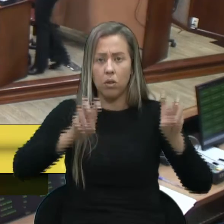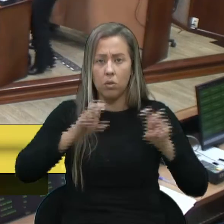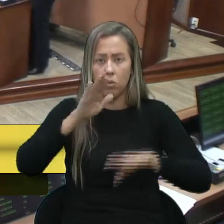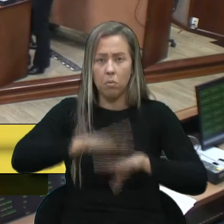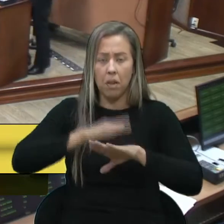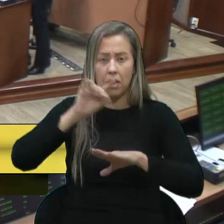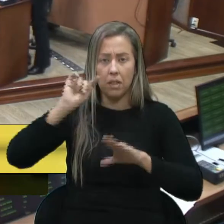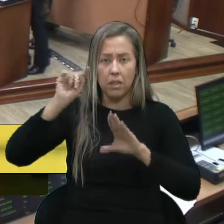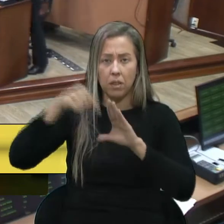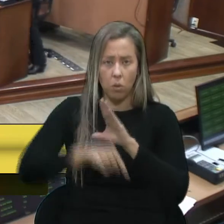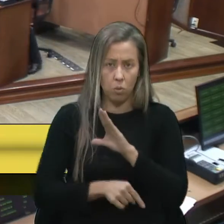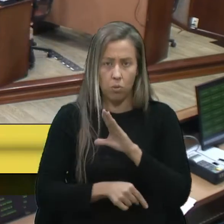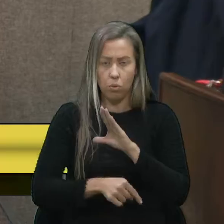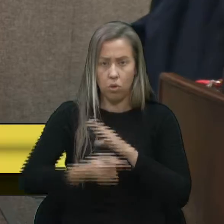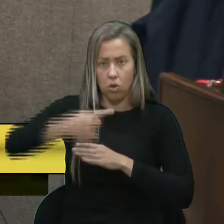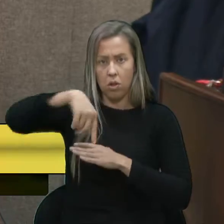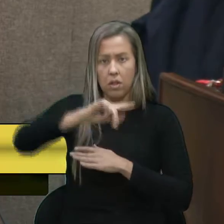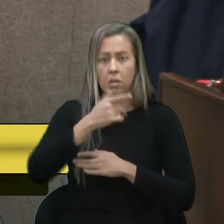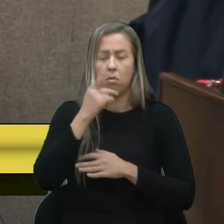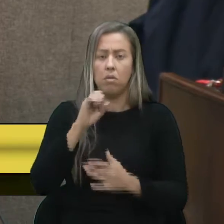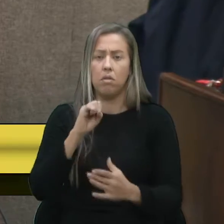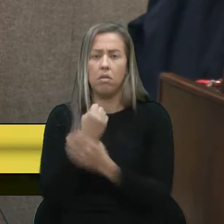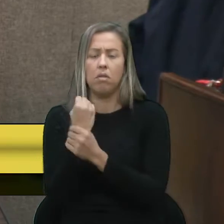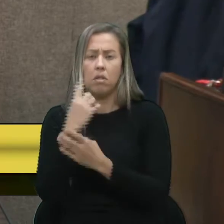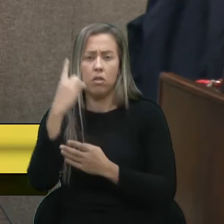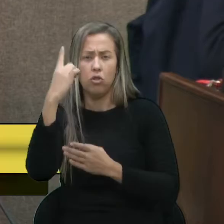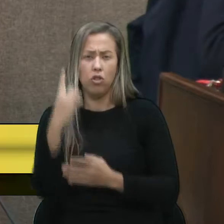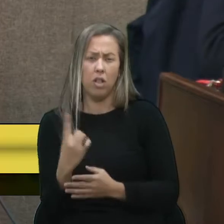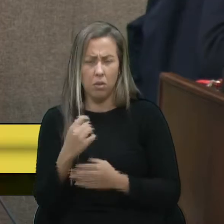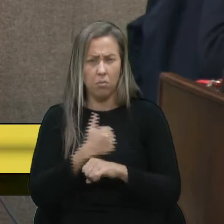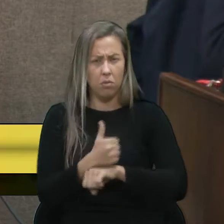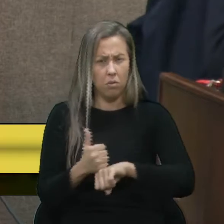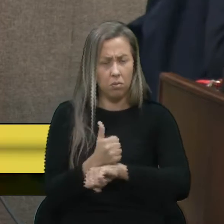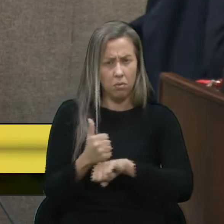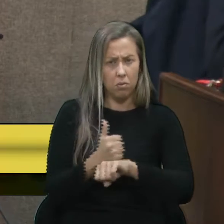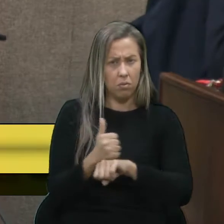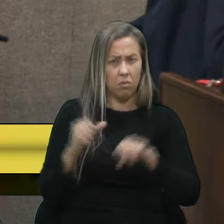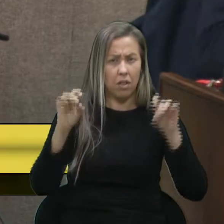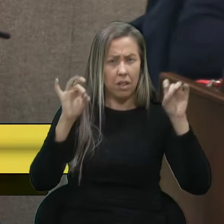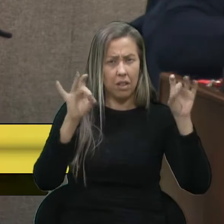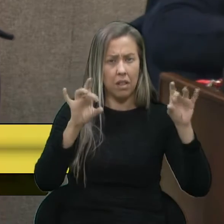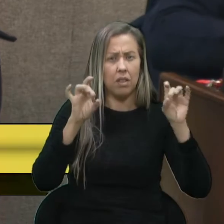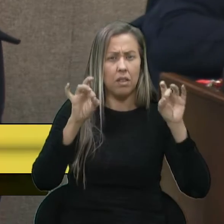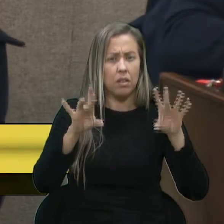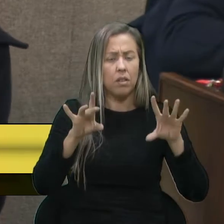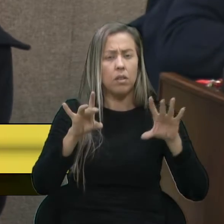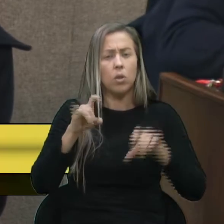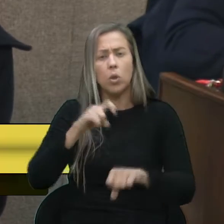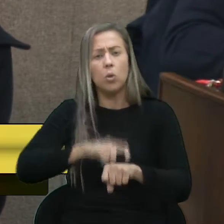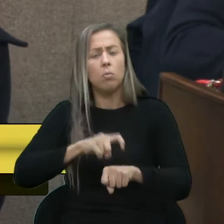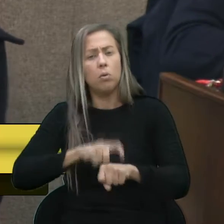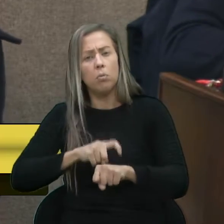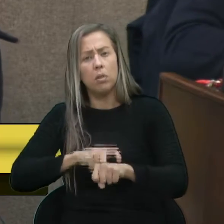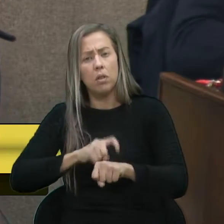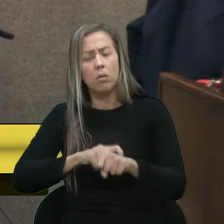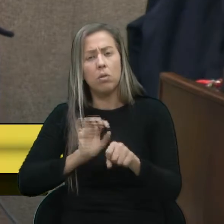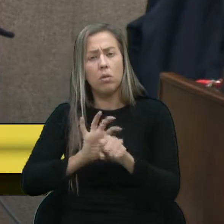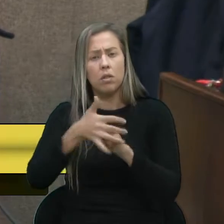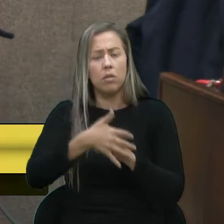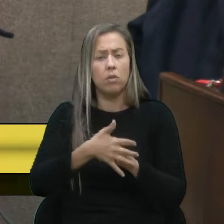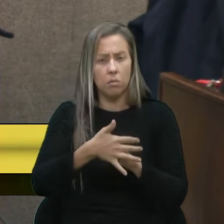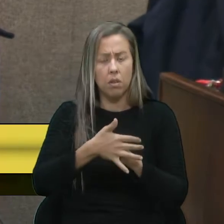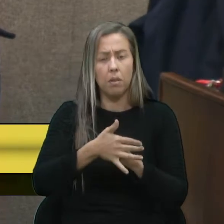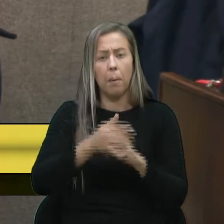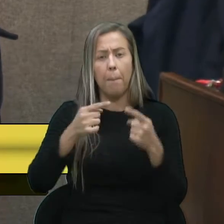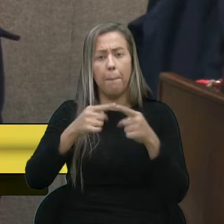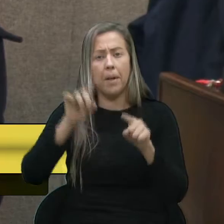longe, né? A gente está aqui falando da garantia de direitos para profissionais essenciais num momento de pandemia, mas